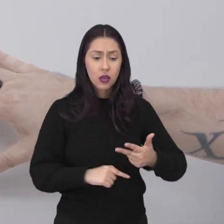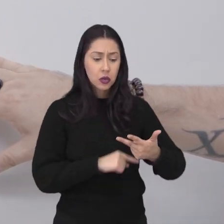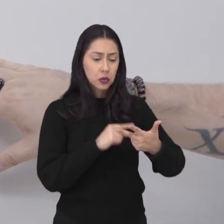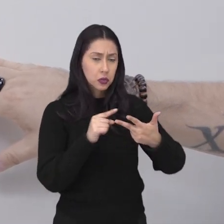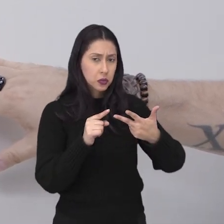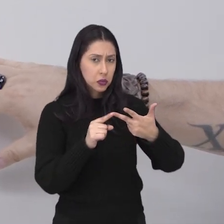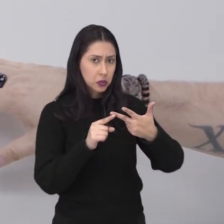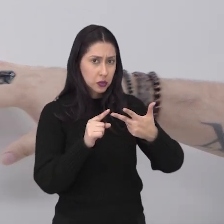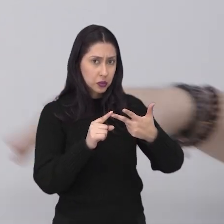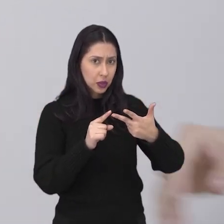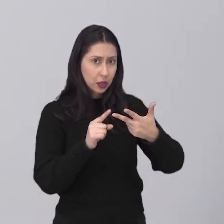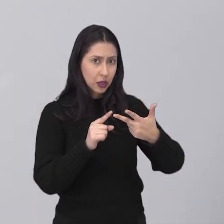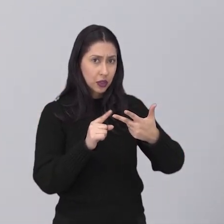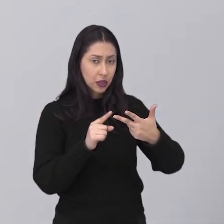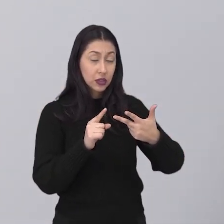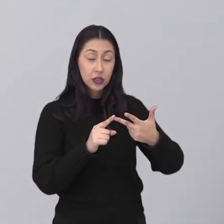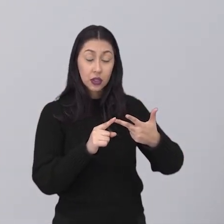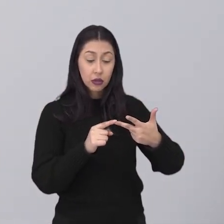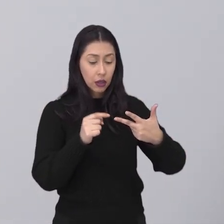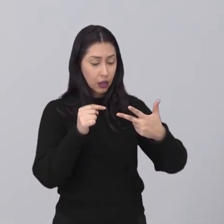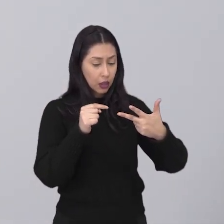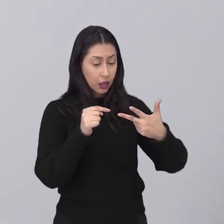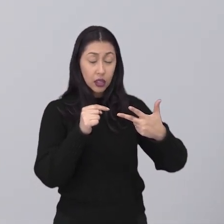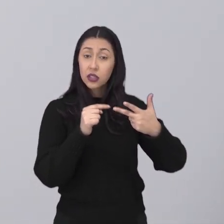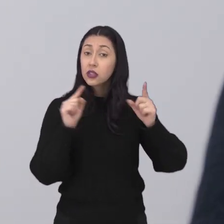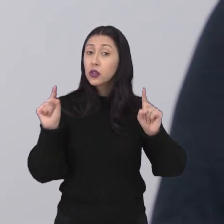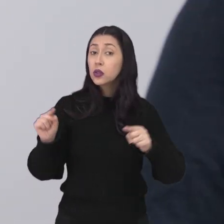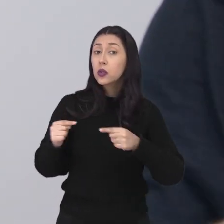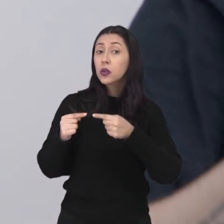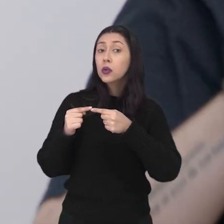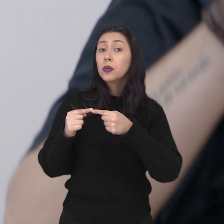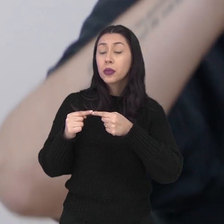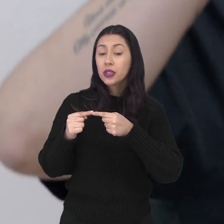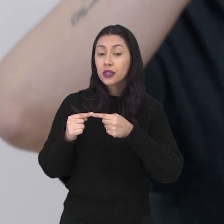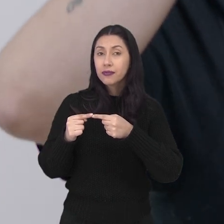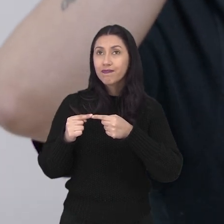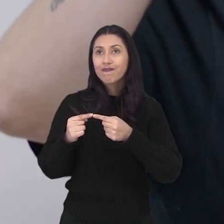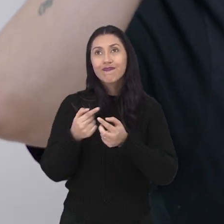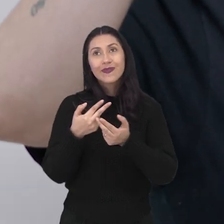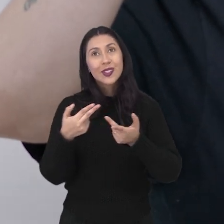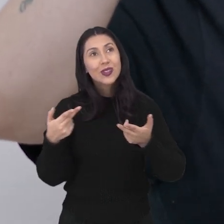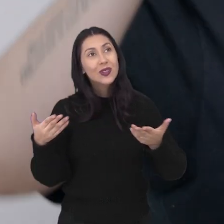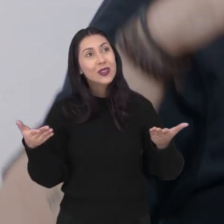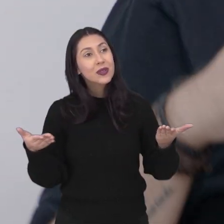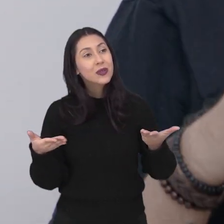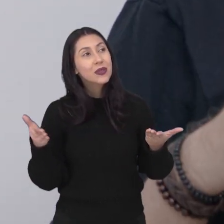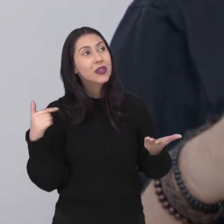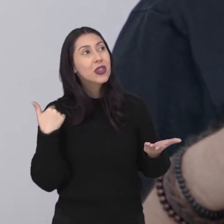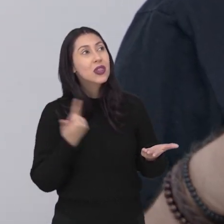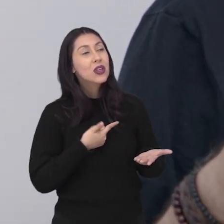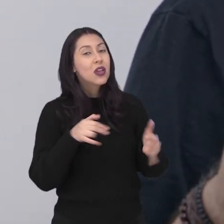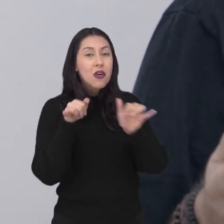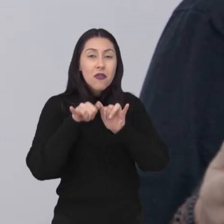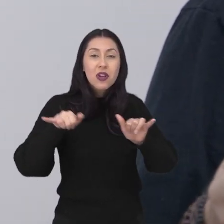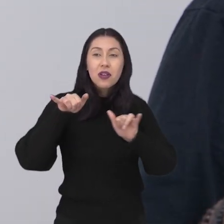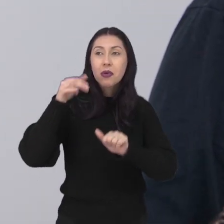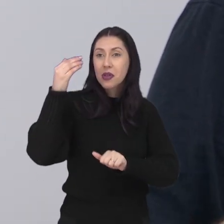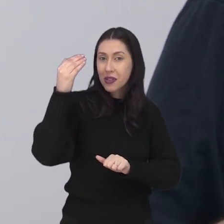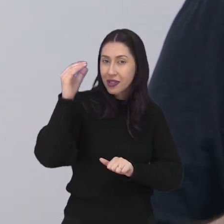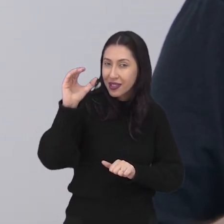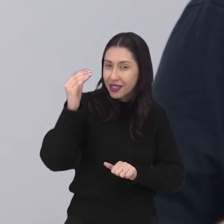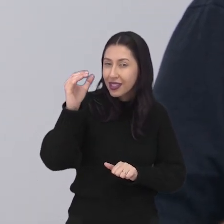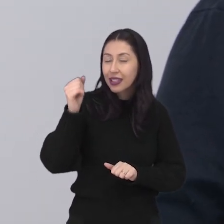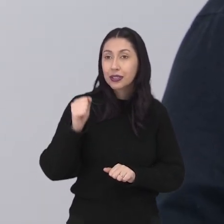de conhecimentos que tem a ver com aquilo que hoje, entre aspas, nós chamaríamos as ciências,